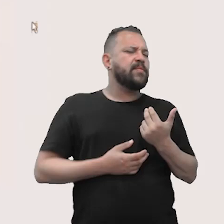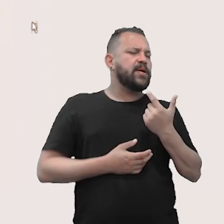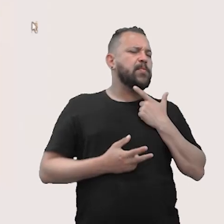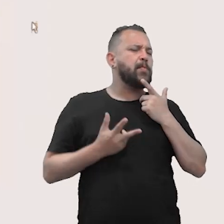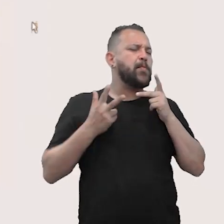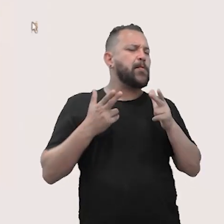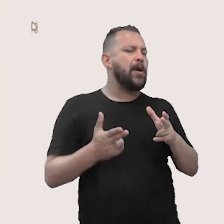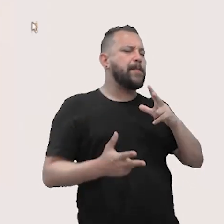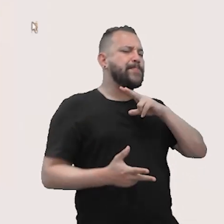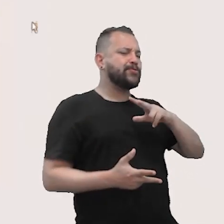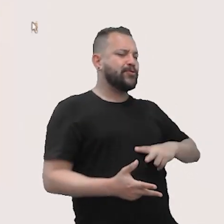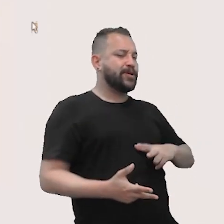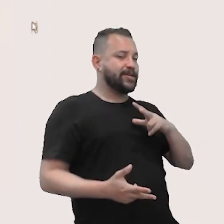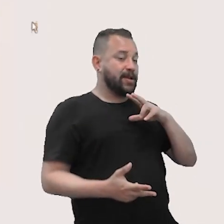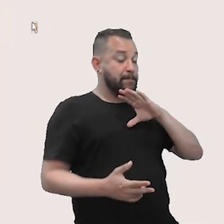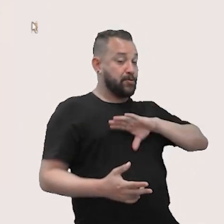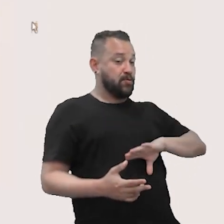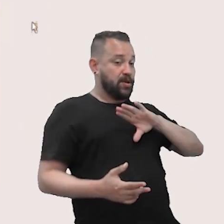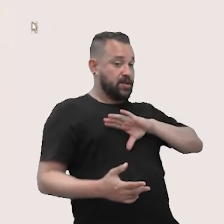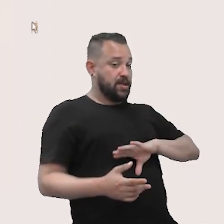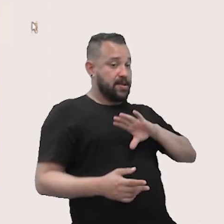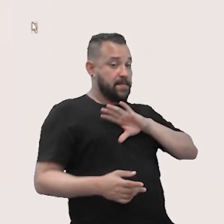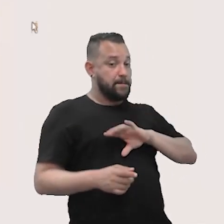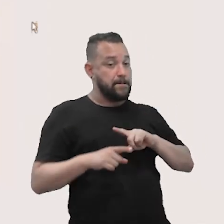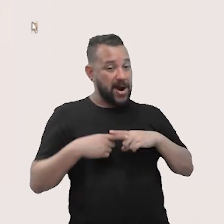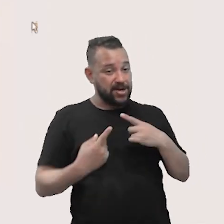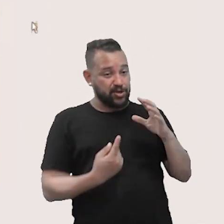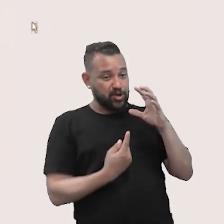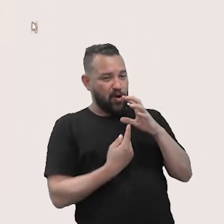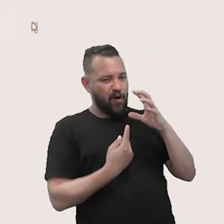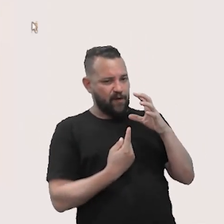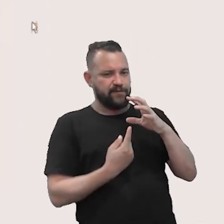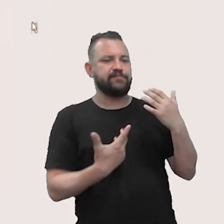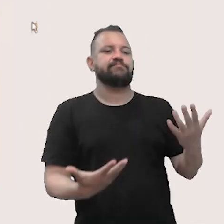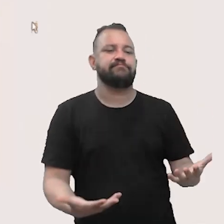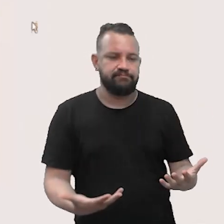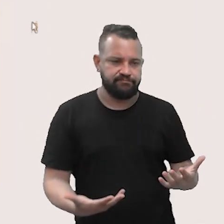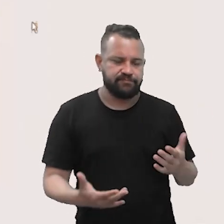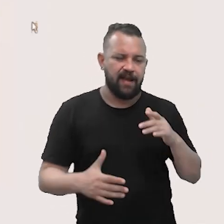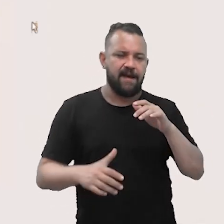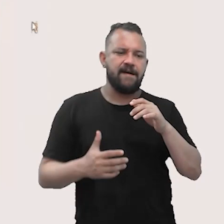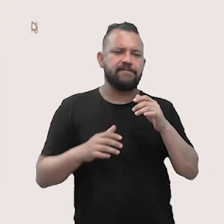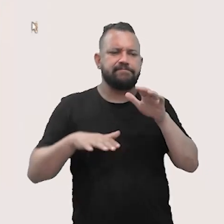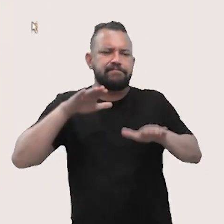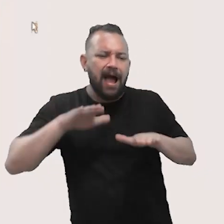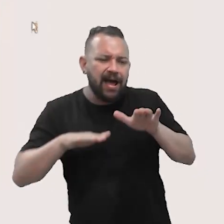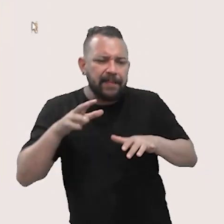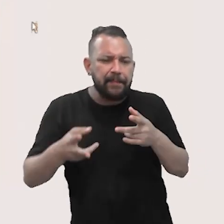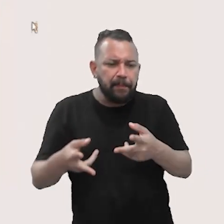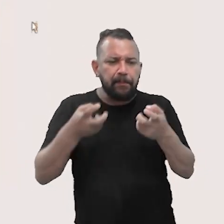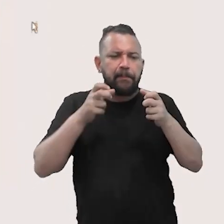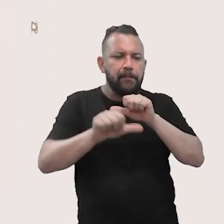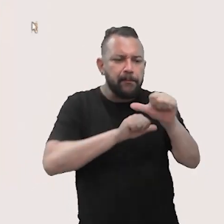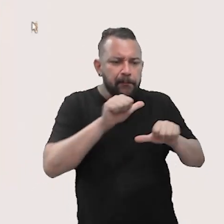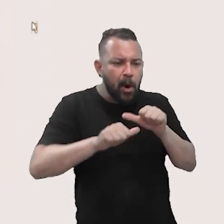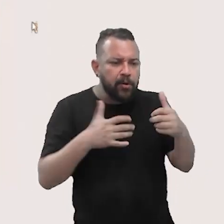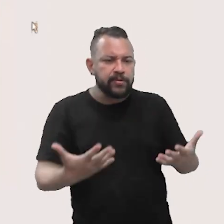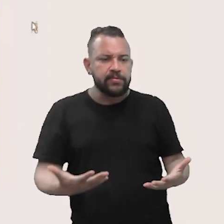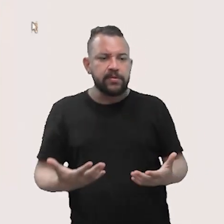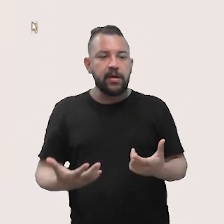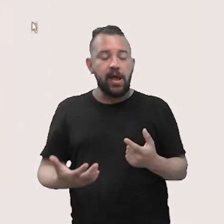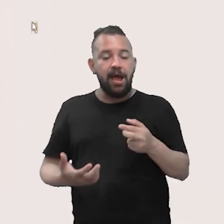a língua portuguesa, mas ela sofre variações. Essas variações aí, né, são exemplo